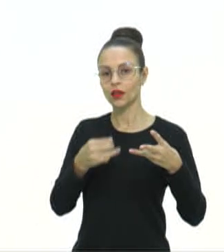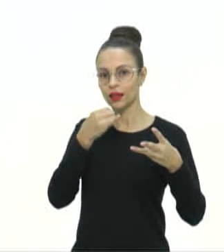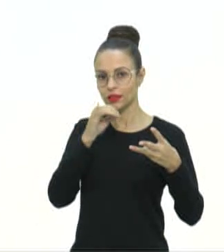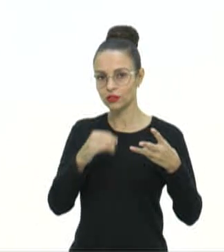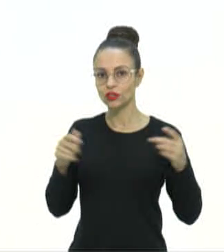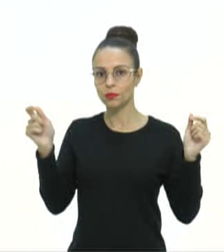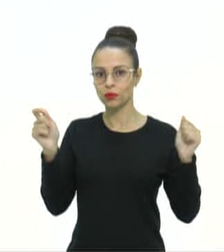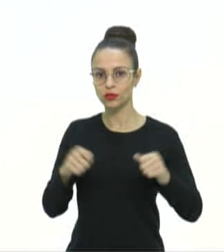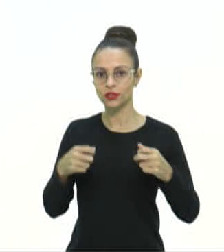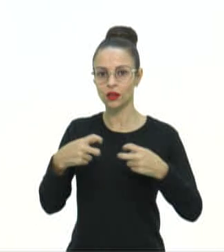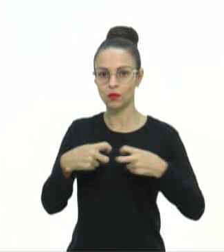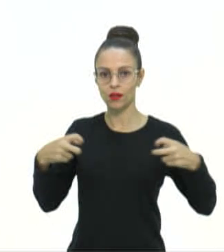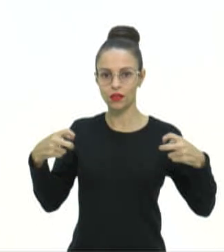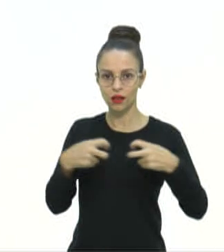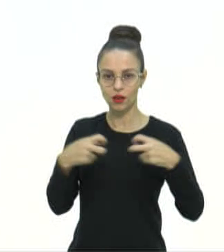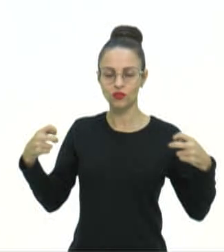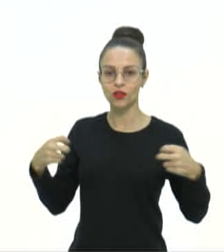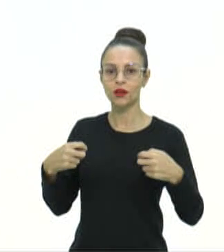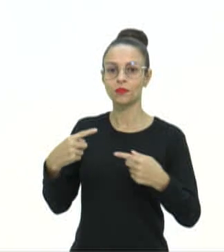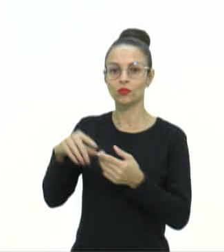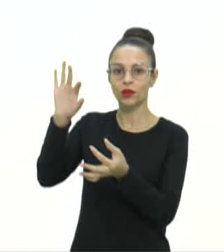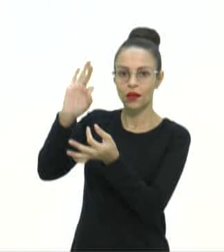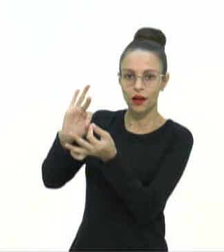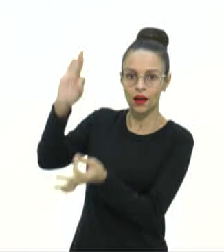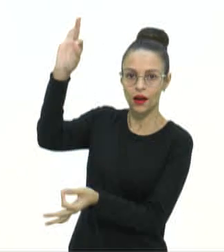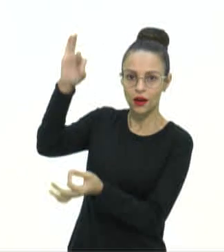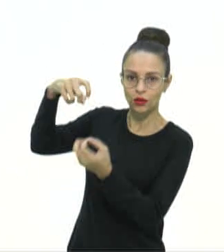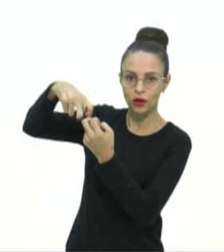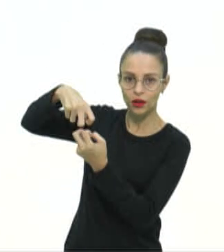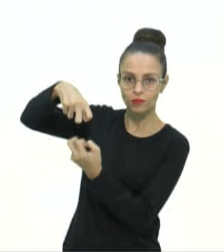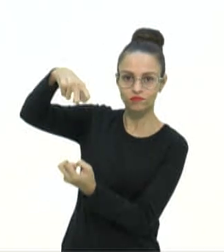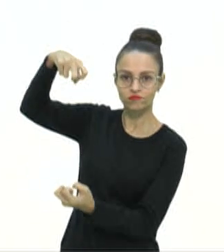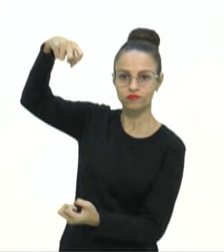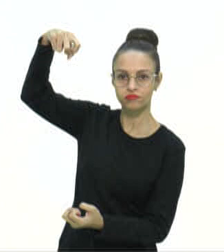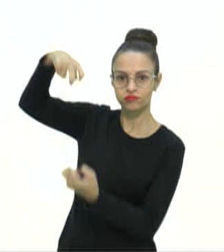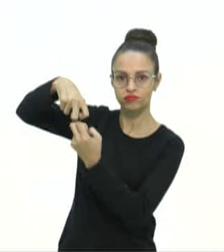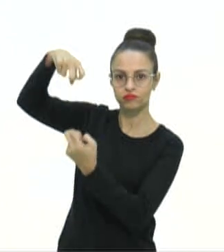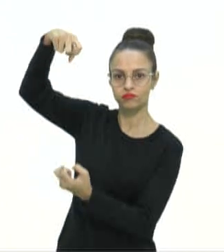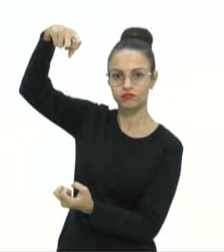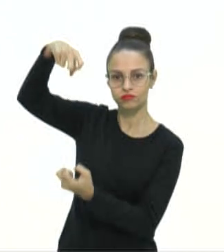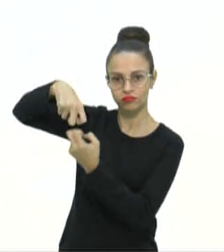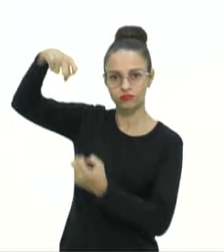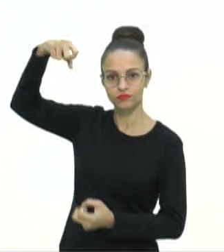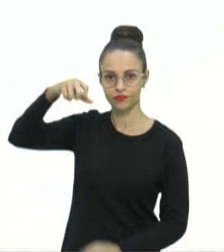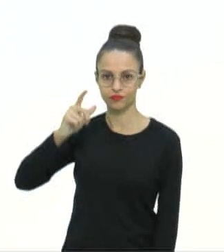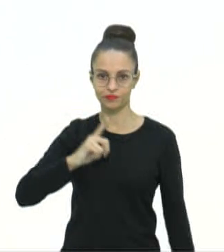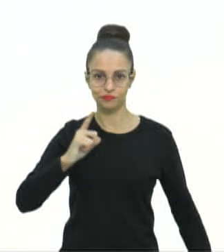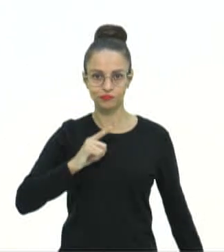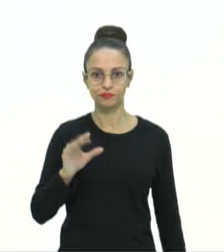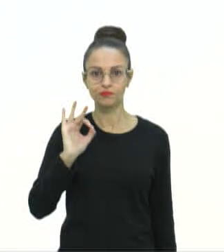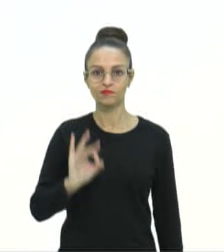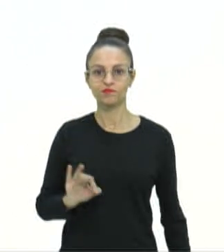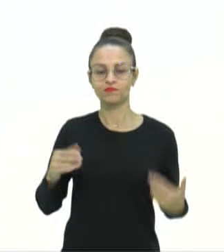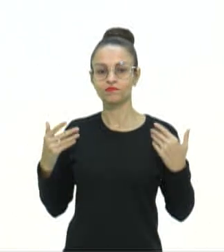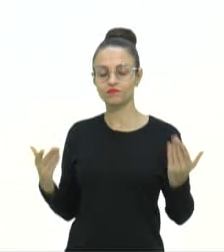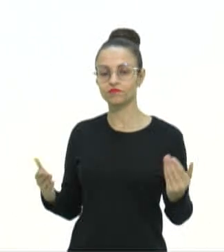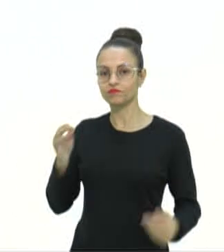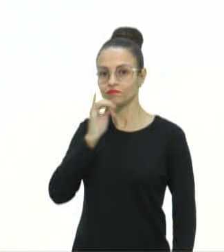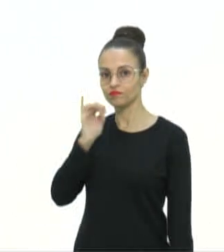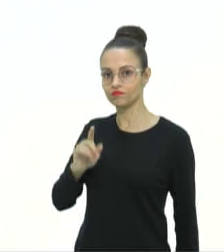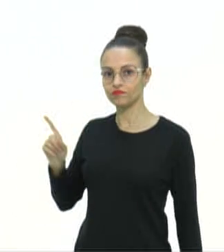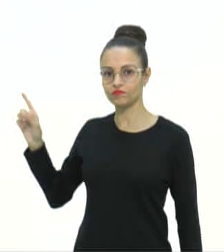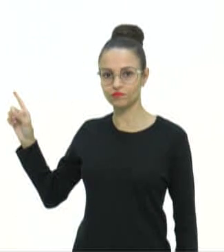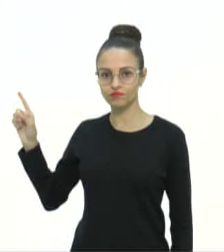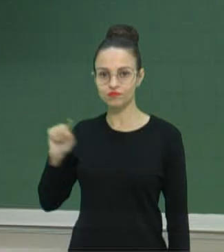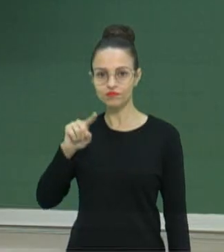a energia potencial elástica, que a corda elástica sofre distensão, certo? Então, nesse exemplo aqui,